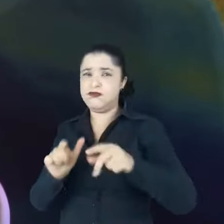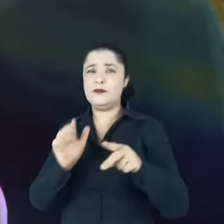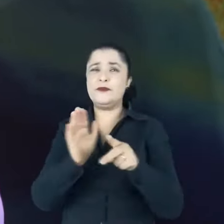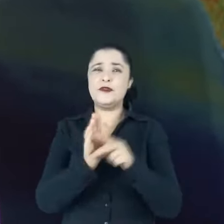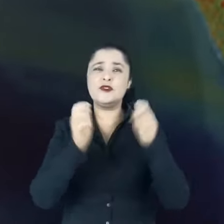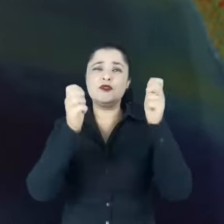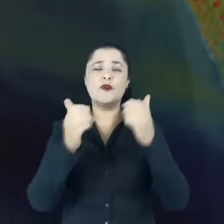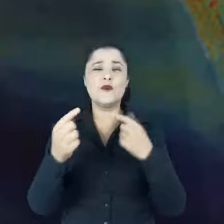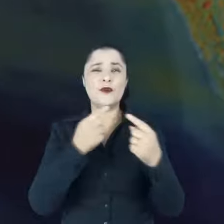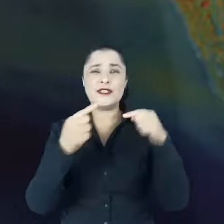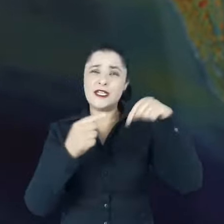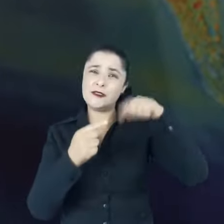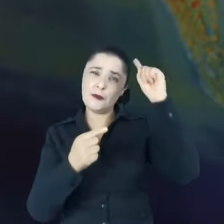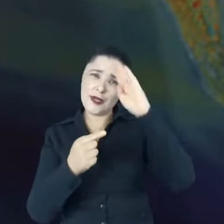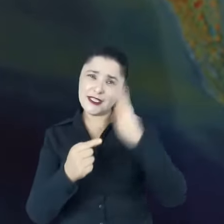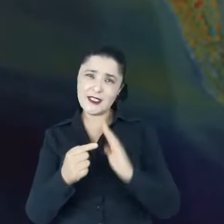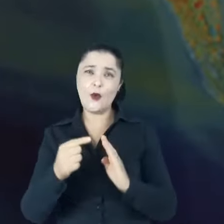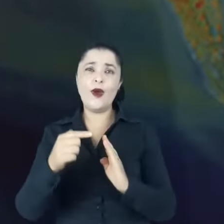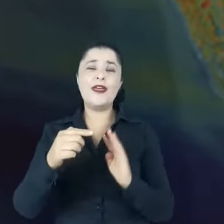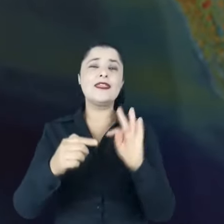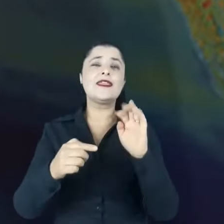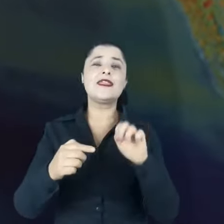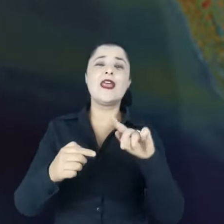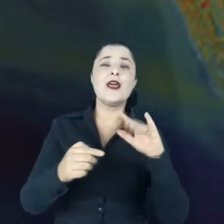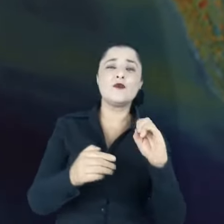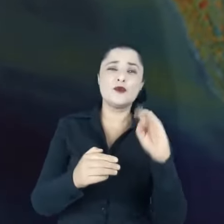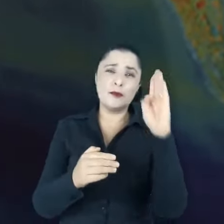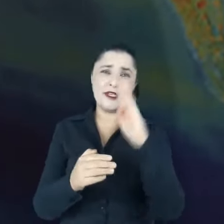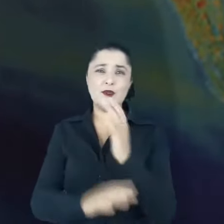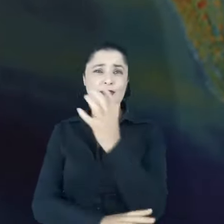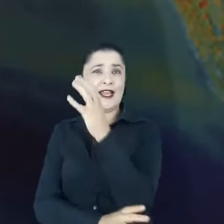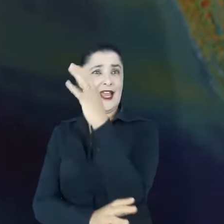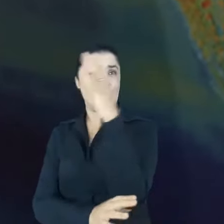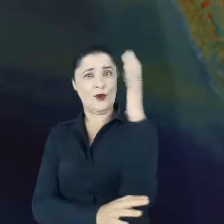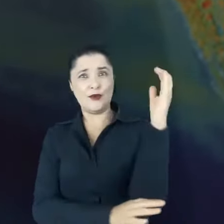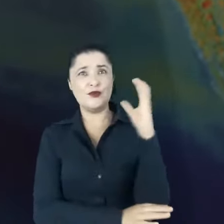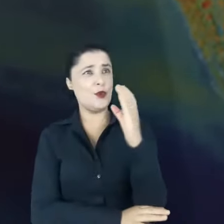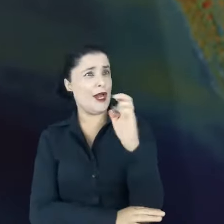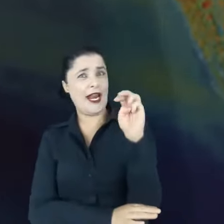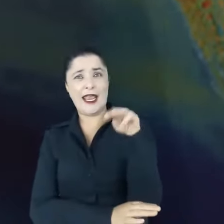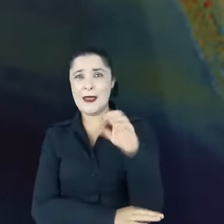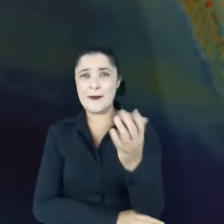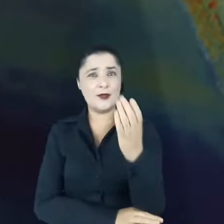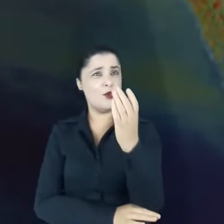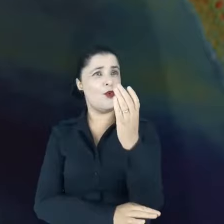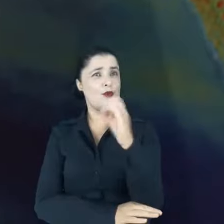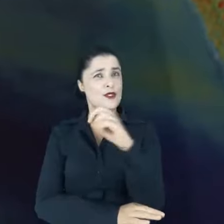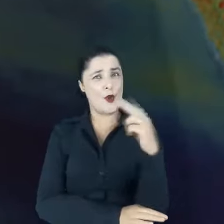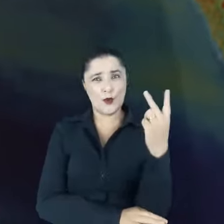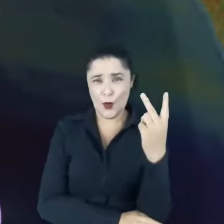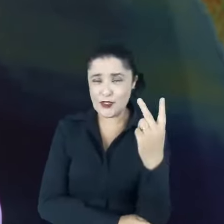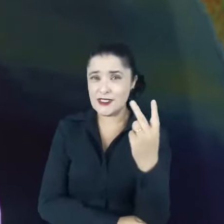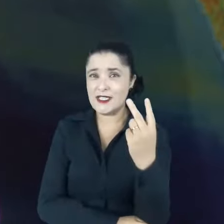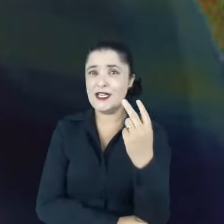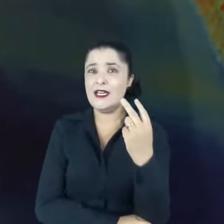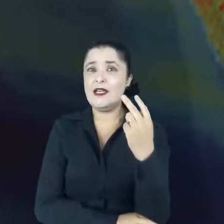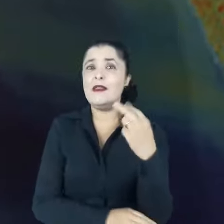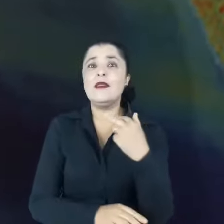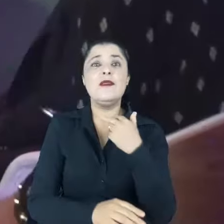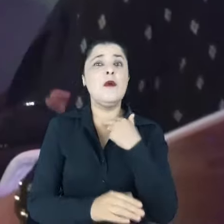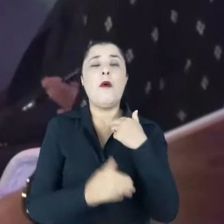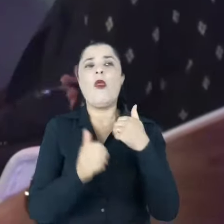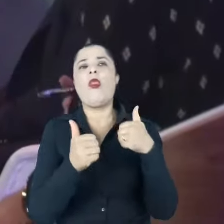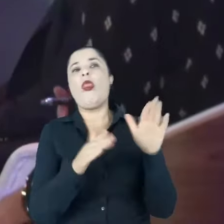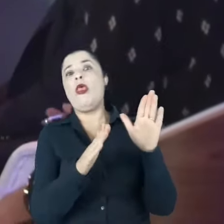o teto da natureza, do clima, do carbono, não pode ser furado. E a gente chegou